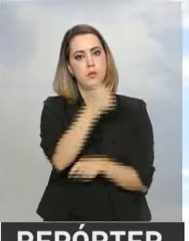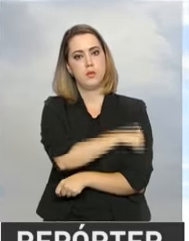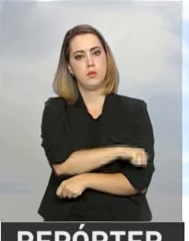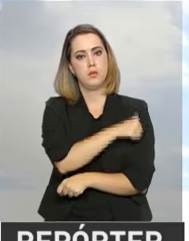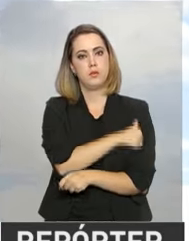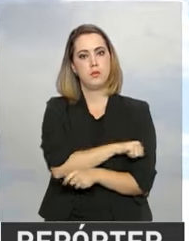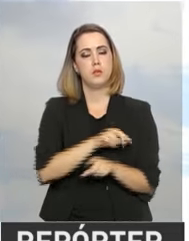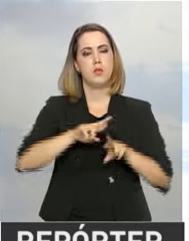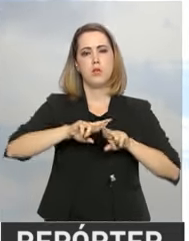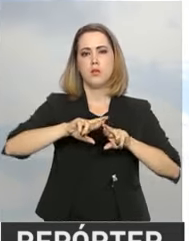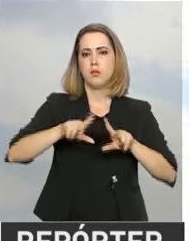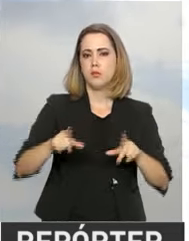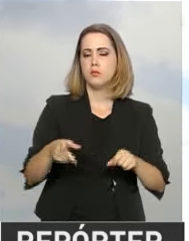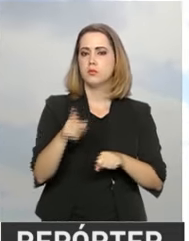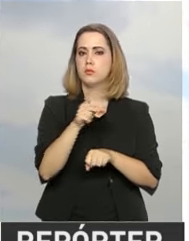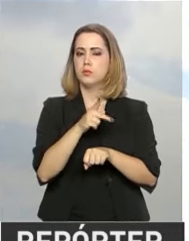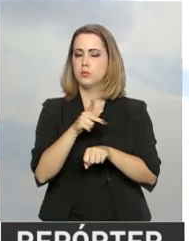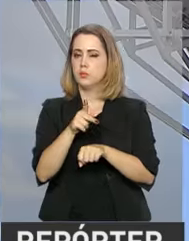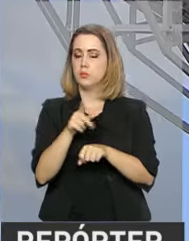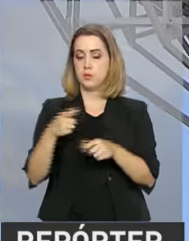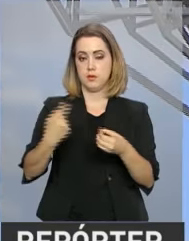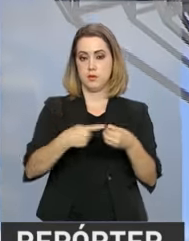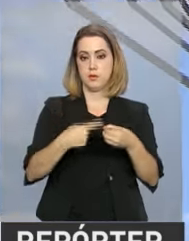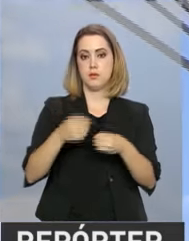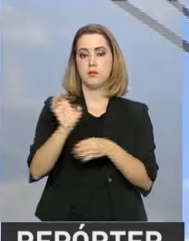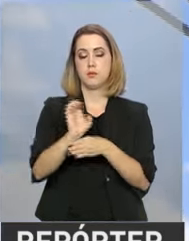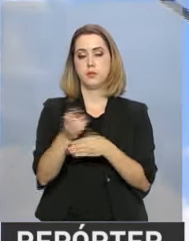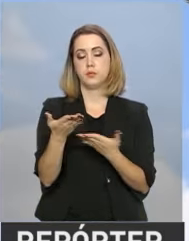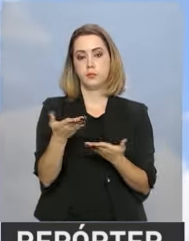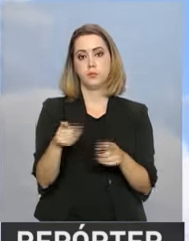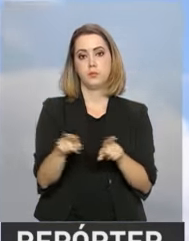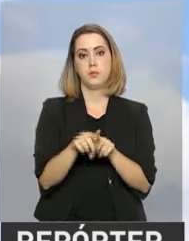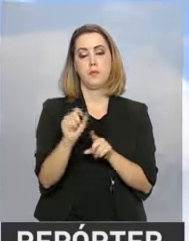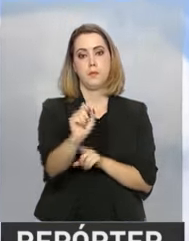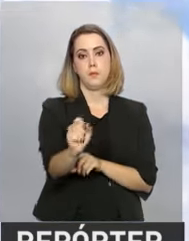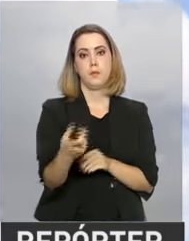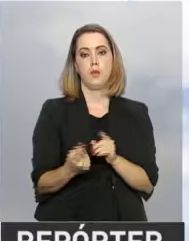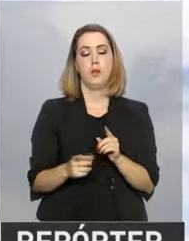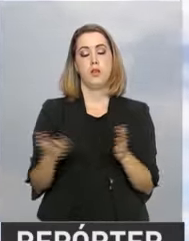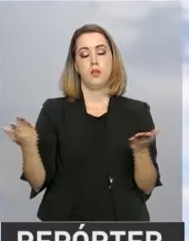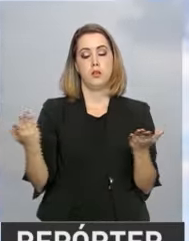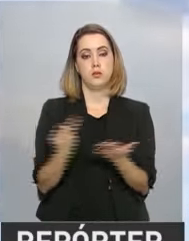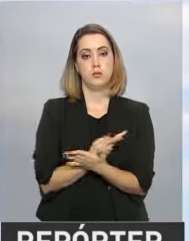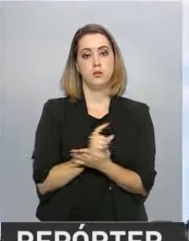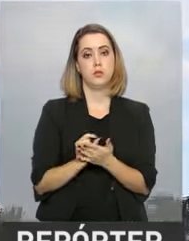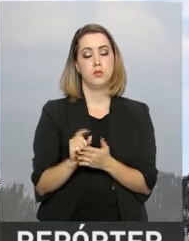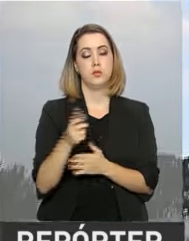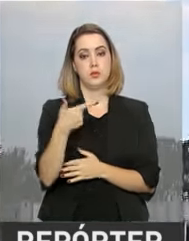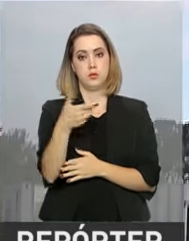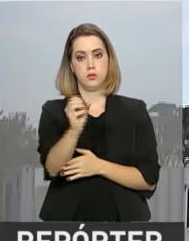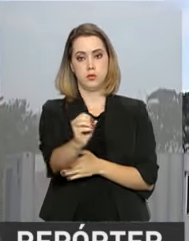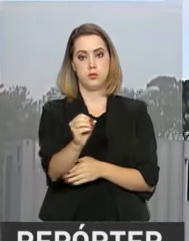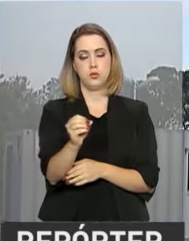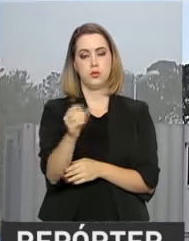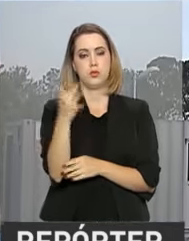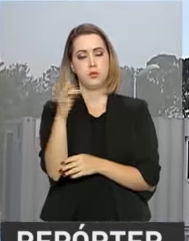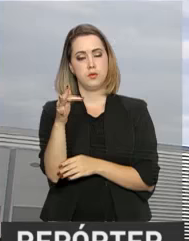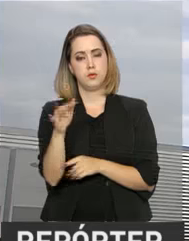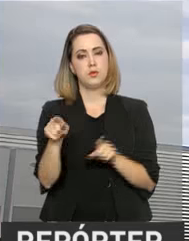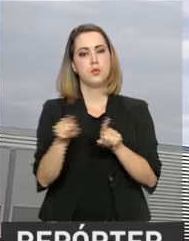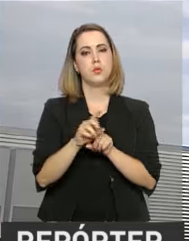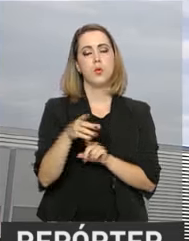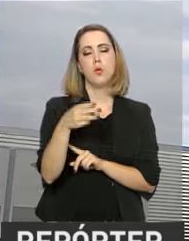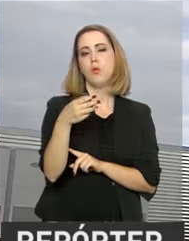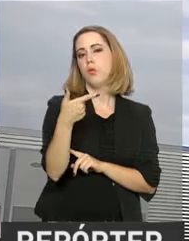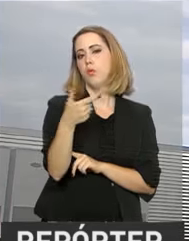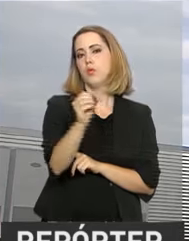Florianópolis Campo Grande e salvador o lançamento está previsto para ocorrer entre 20 de Fevereiro e 20 de Setembro